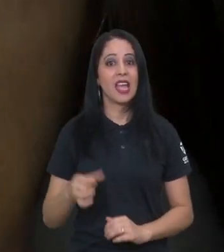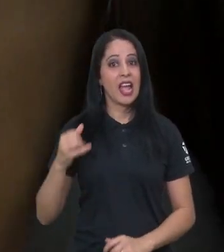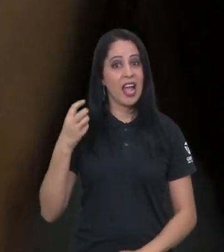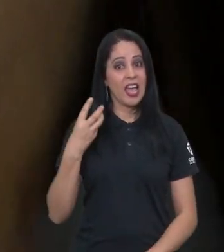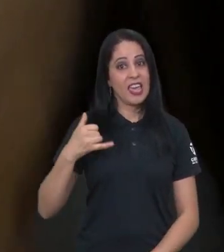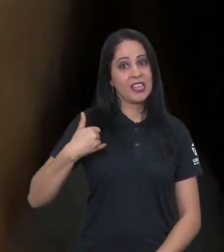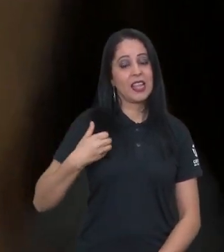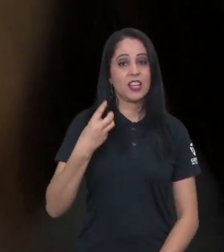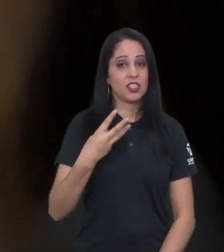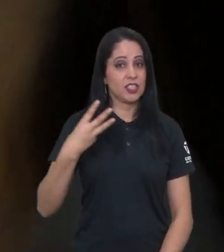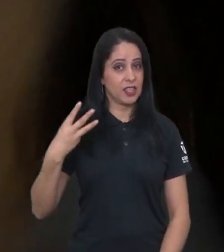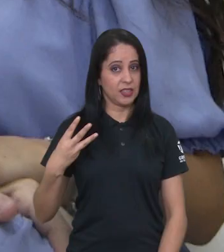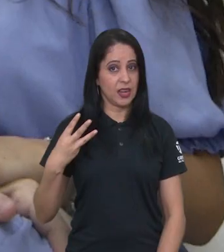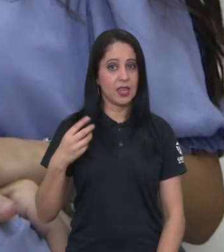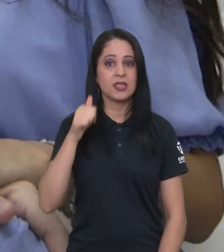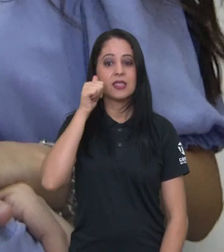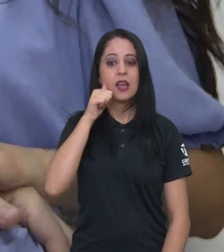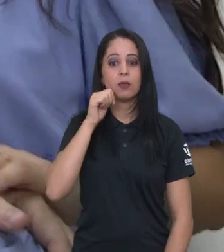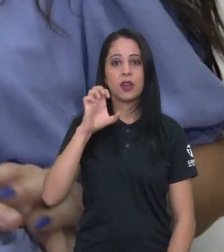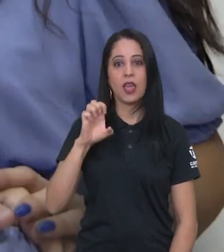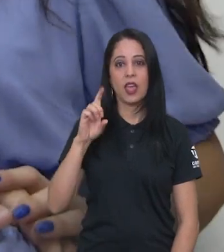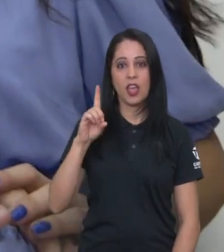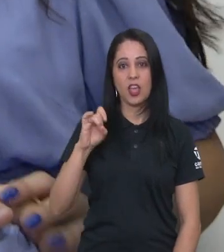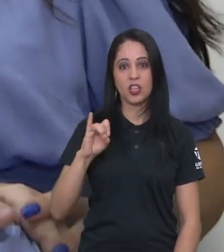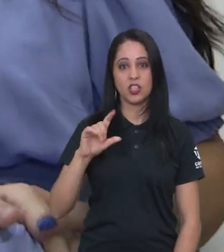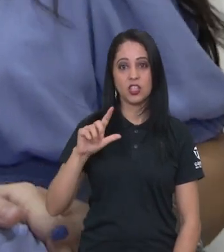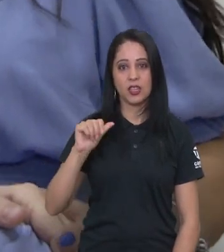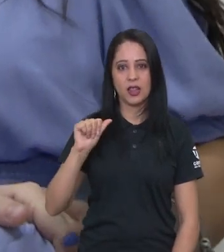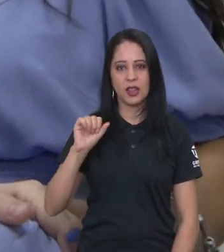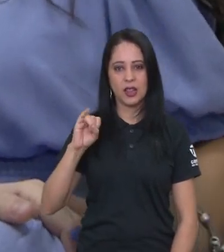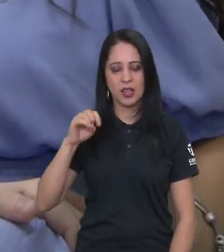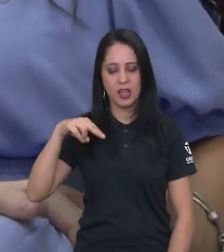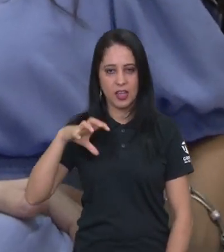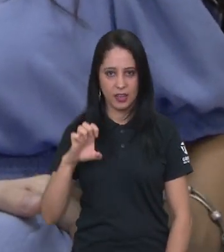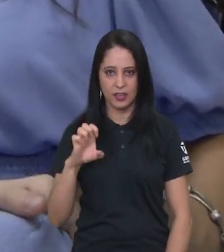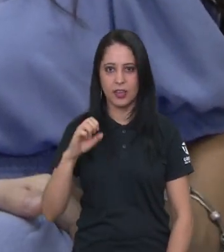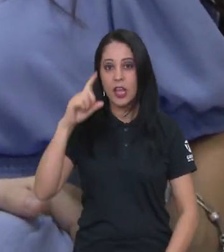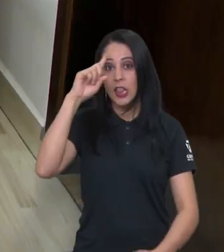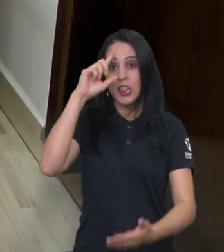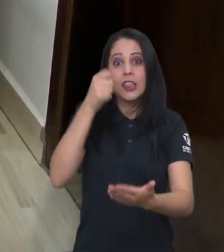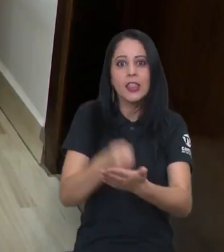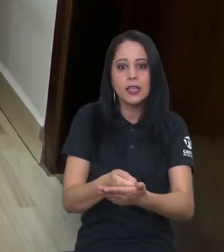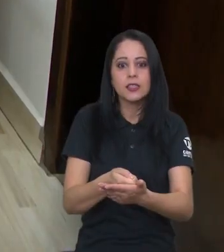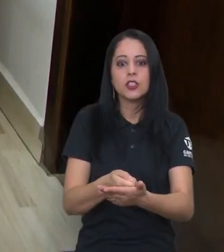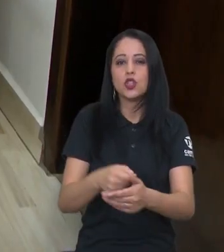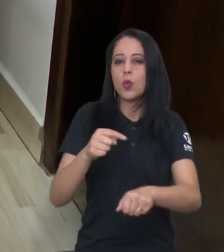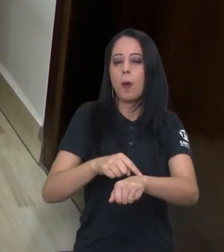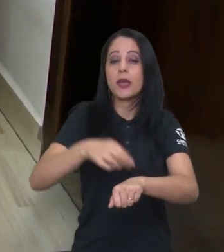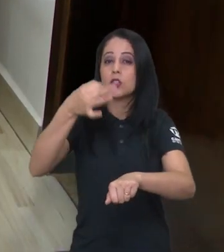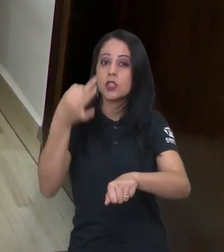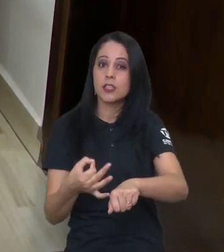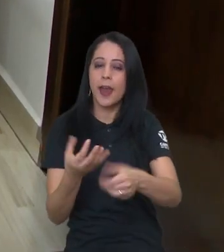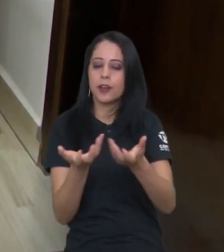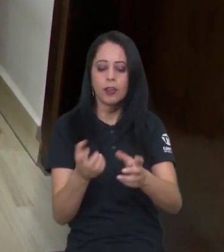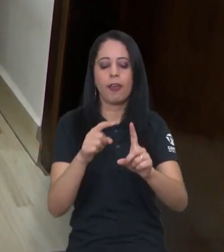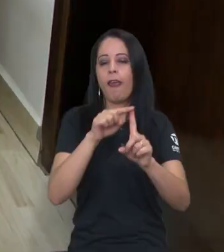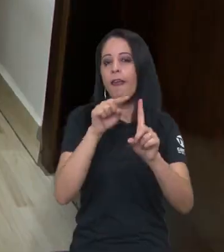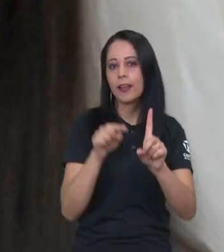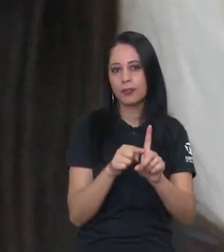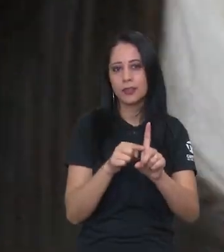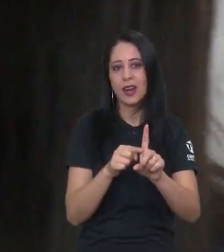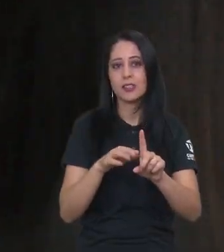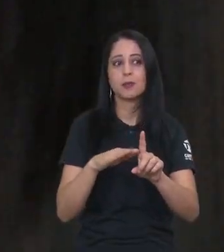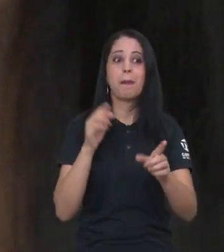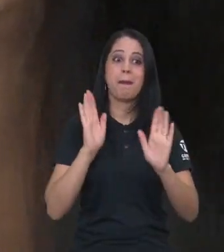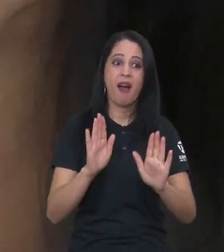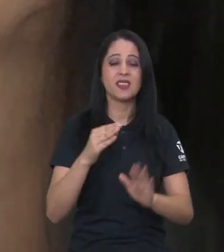anos, Edilaine decidiu junto com o esposo que era o momento certo para engravidar. Um ano após as tentativas naturais,